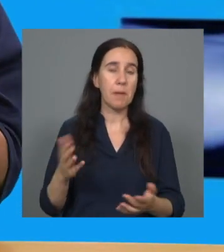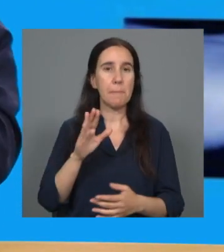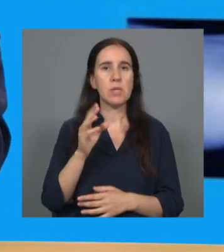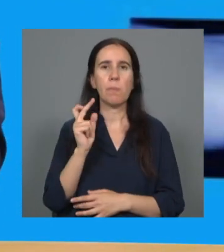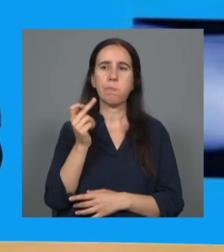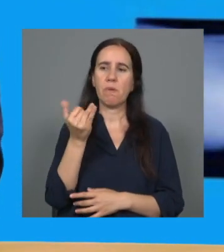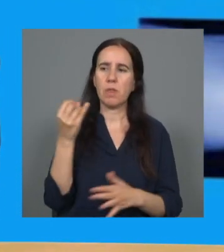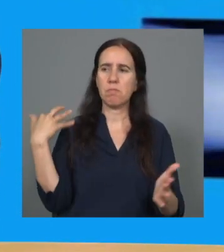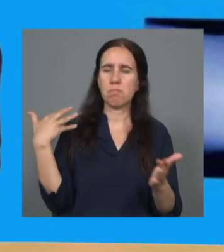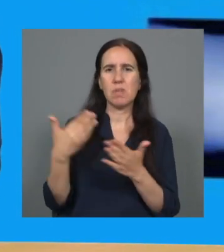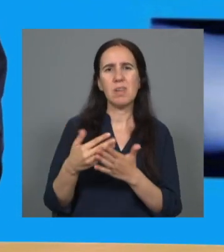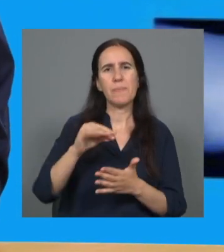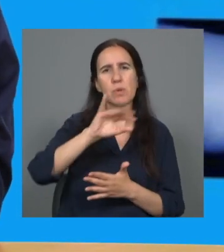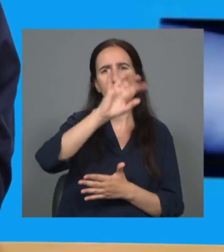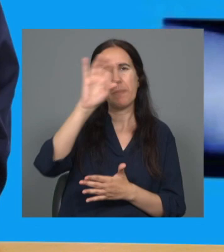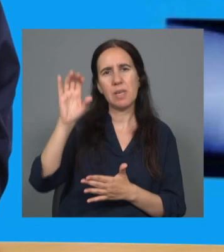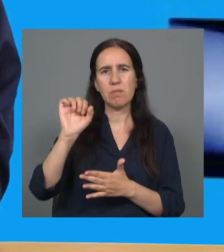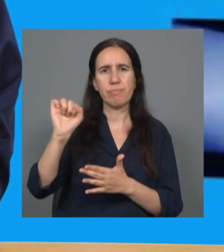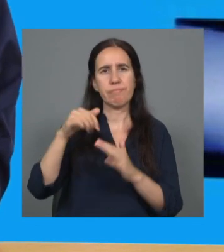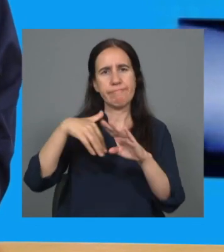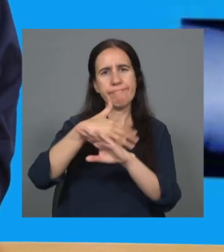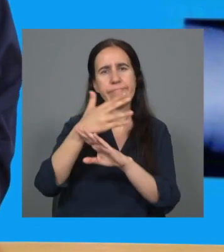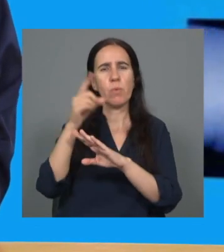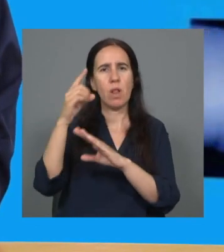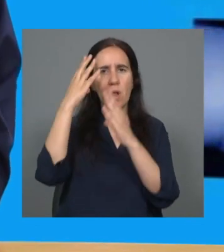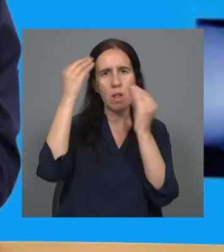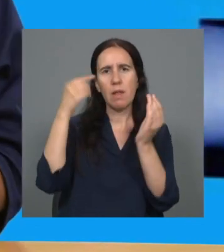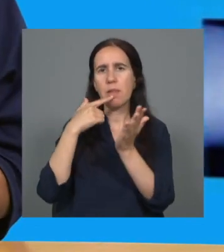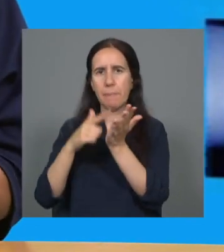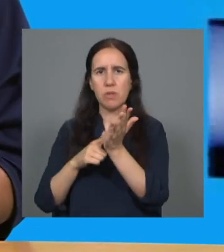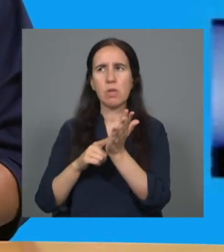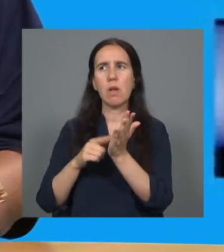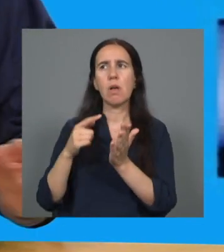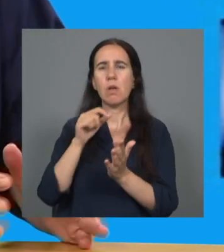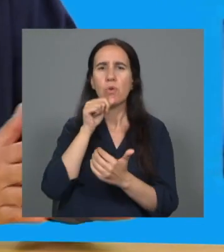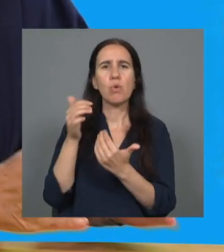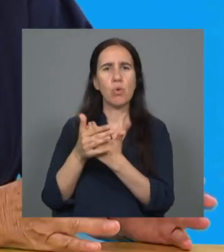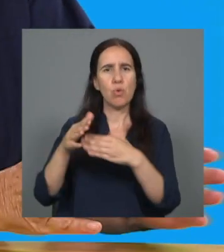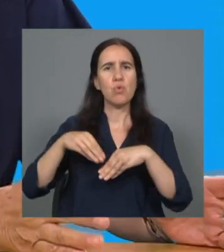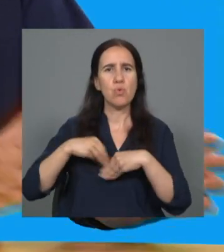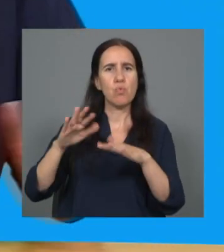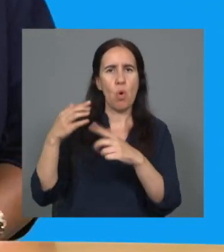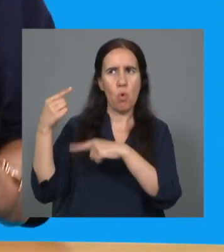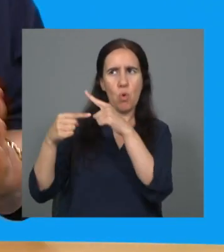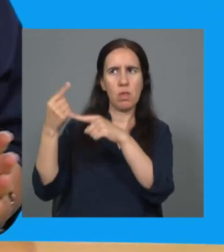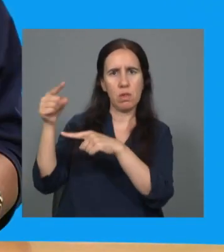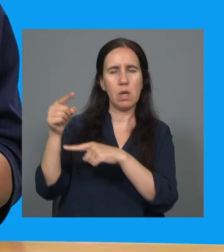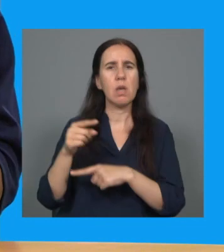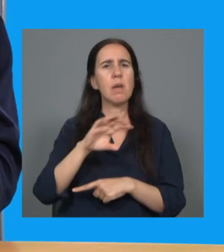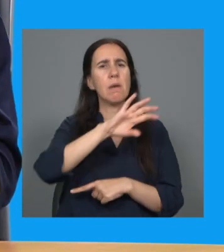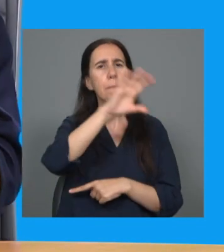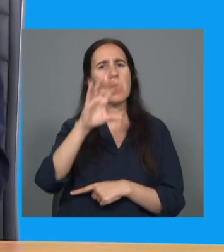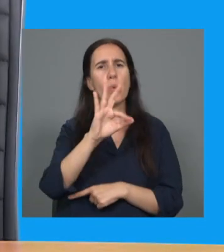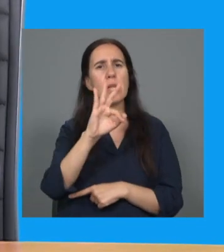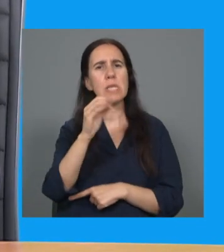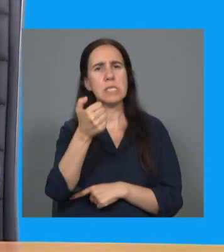Benelux, a Holanda, a Bélgica, existe eutanásia. Quais foram os outros 45 países da Europa